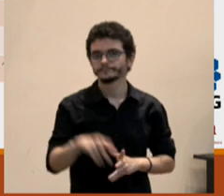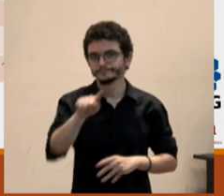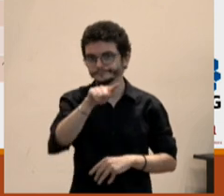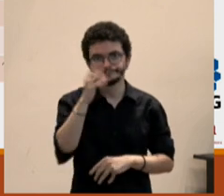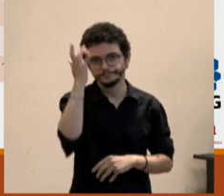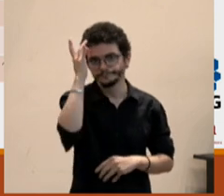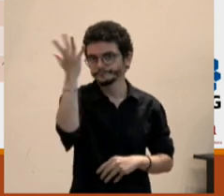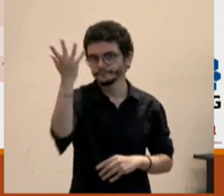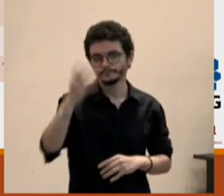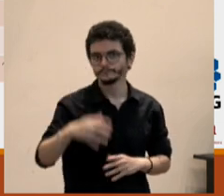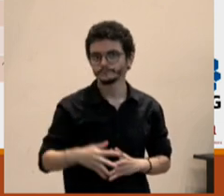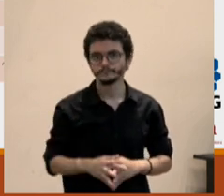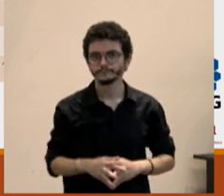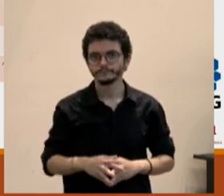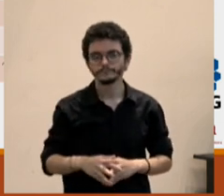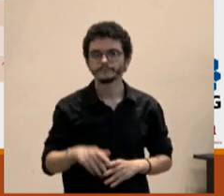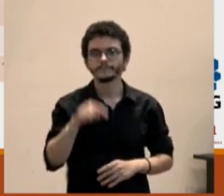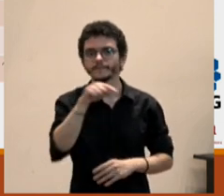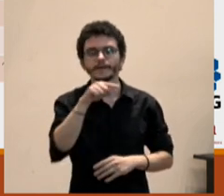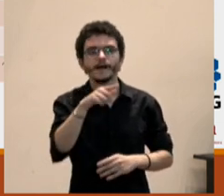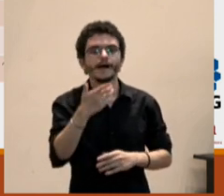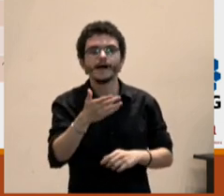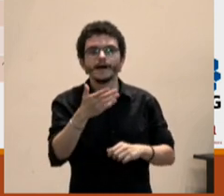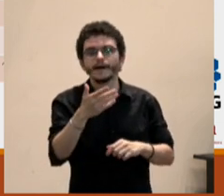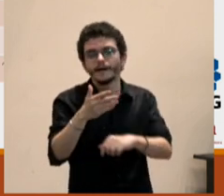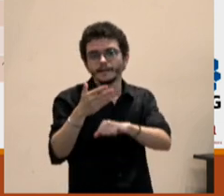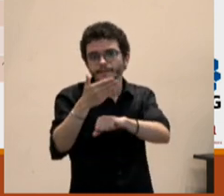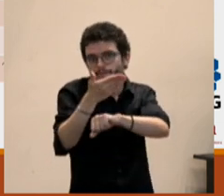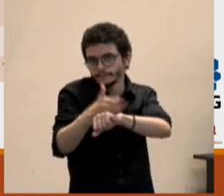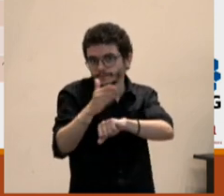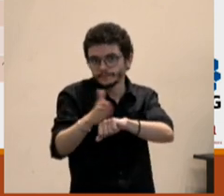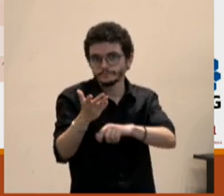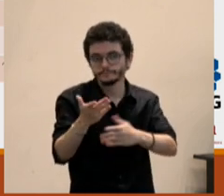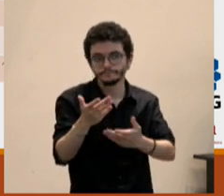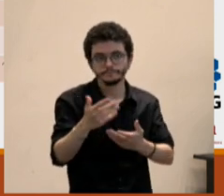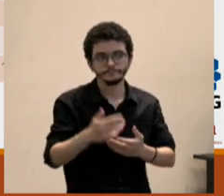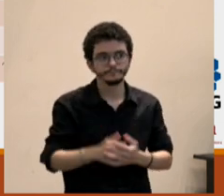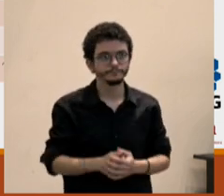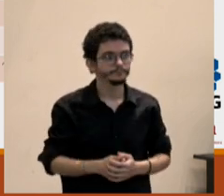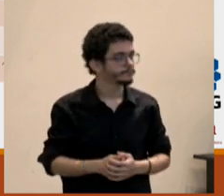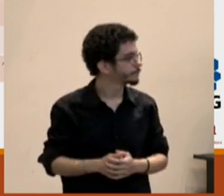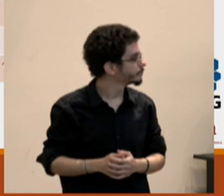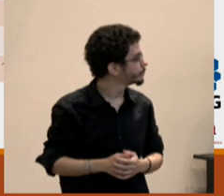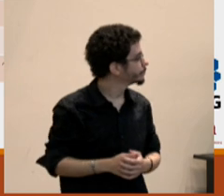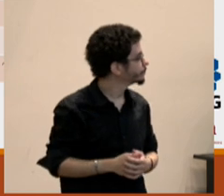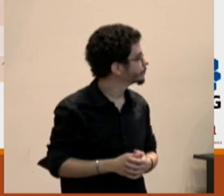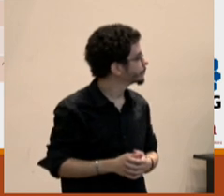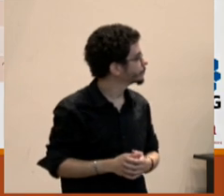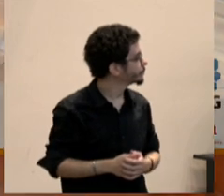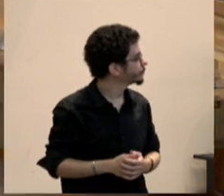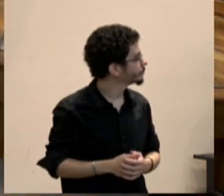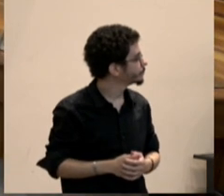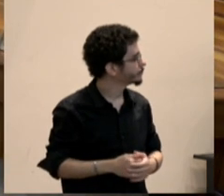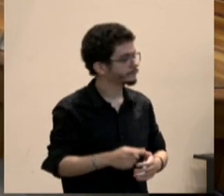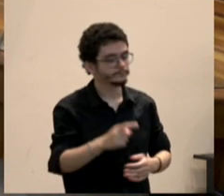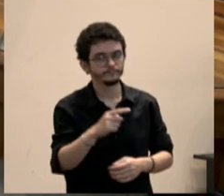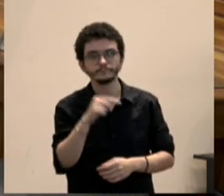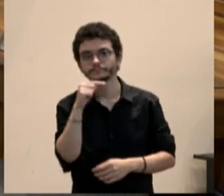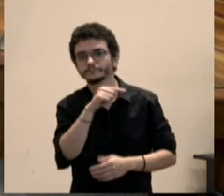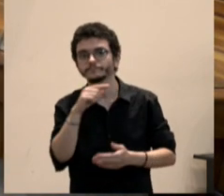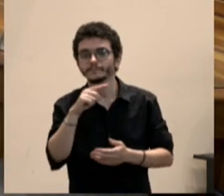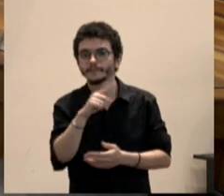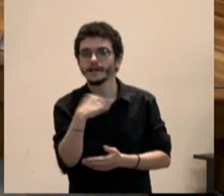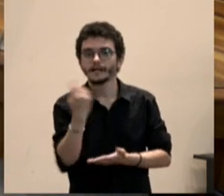hein? Essa tarefa aí é de cada um de nós, né? E a gente está aglutinando esse tipo